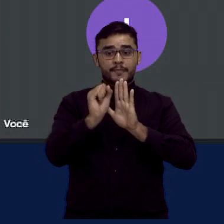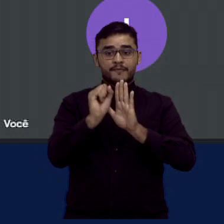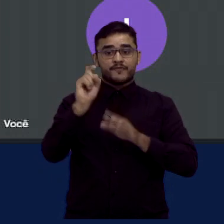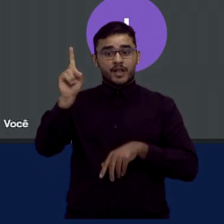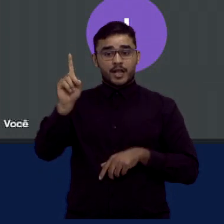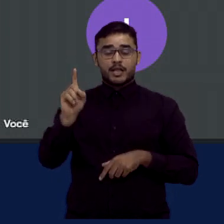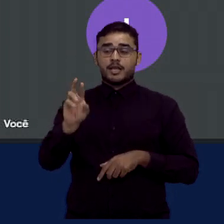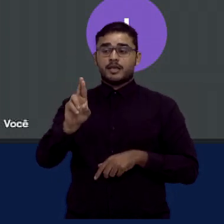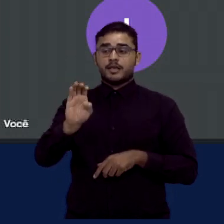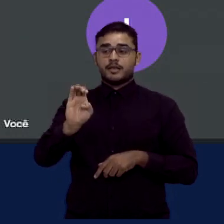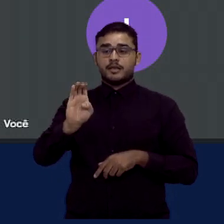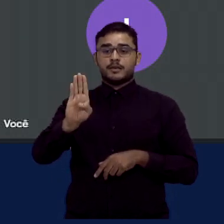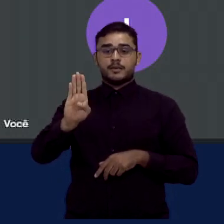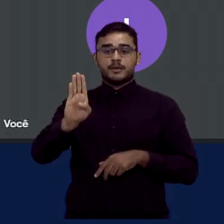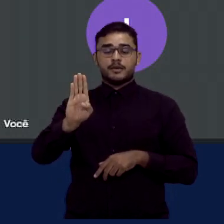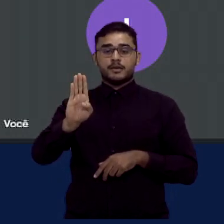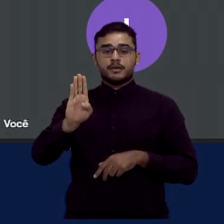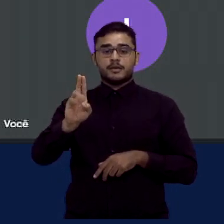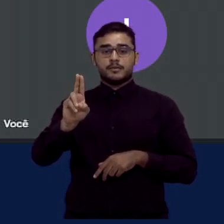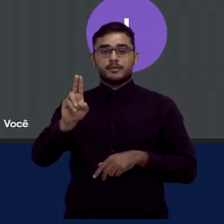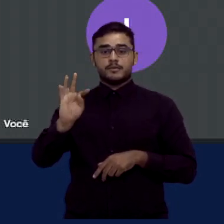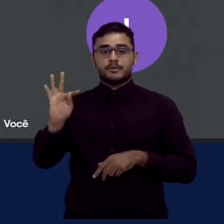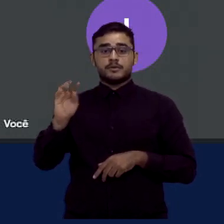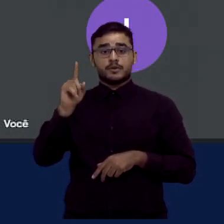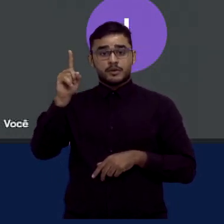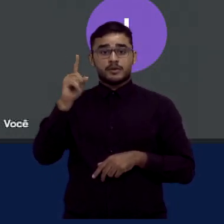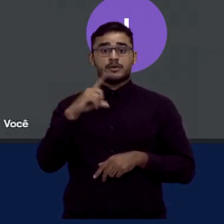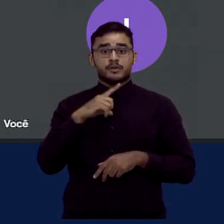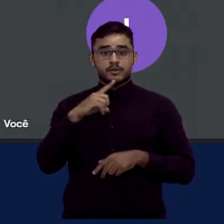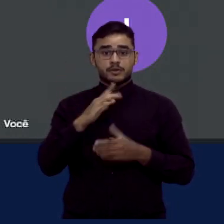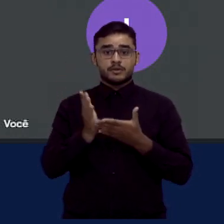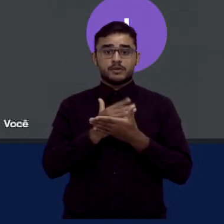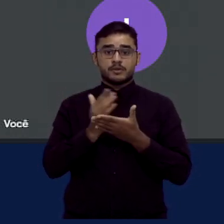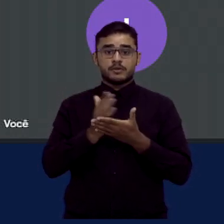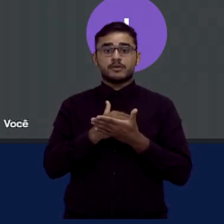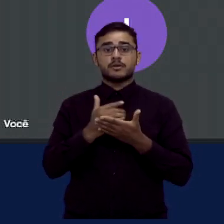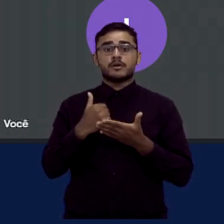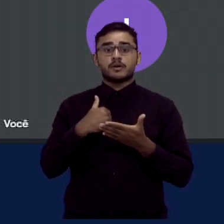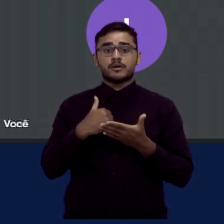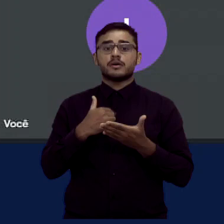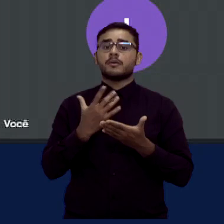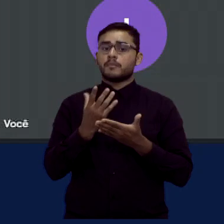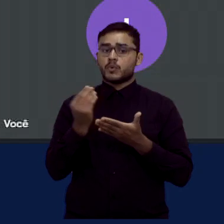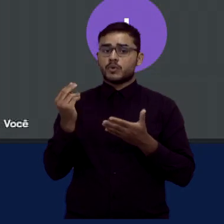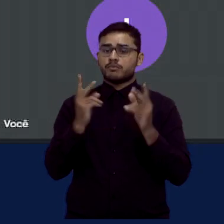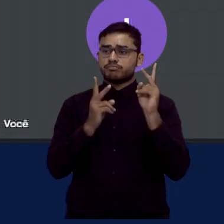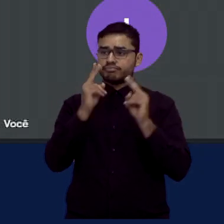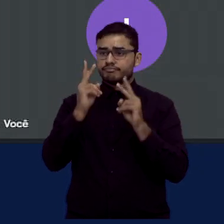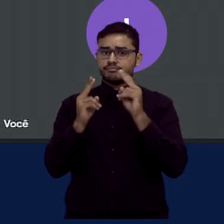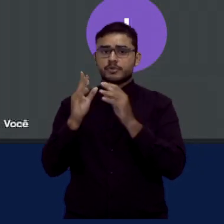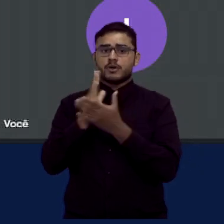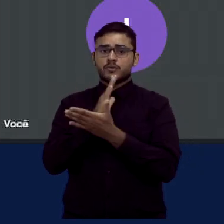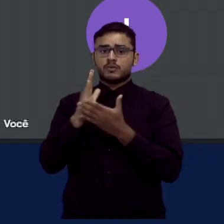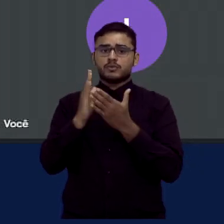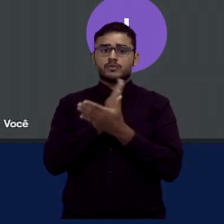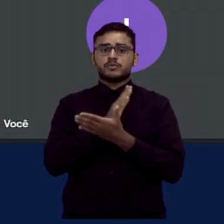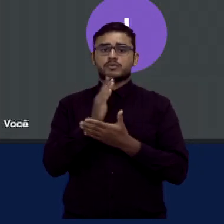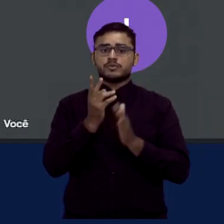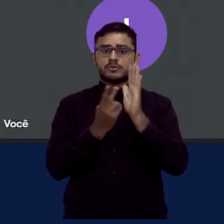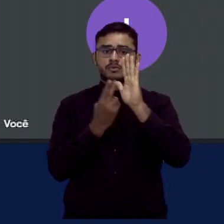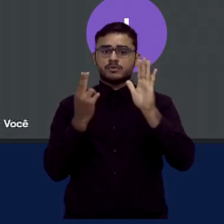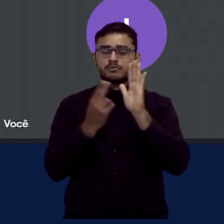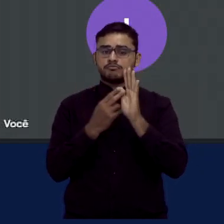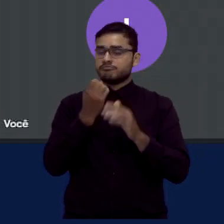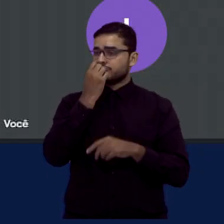Chegam lá e comprem a coleção Estalos, em que eu fui editor dos títulos, e conheçam os autores nacionais de lá. Acho que vale muito a